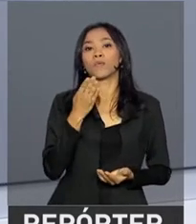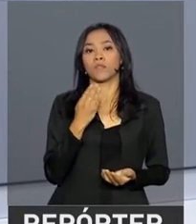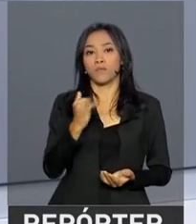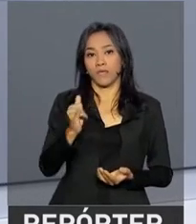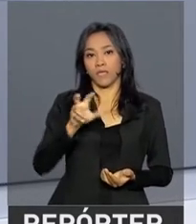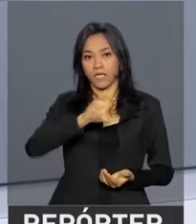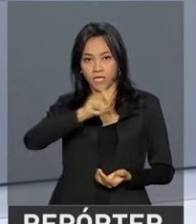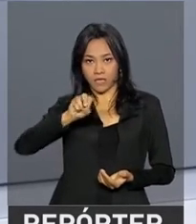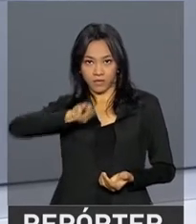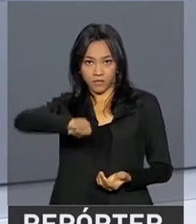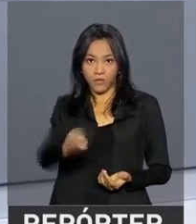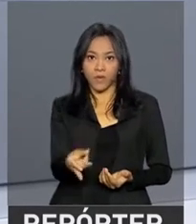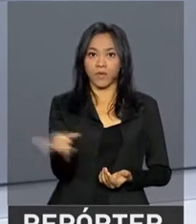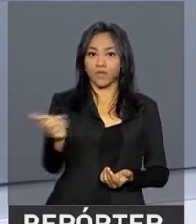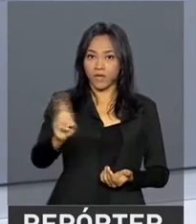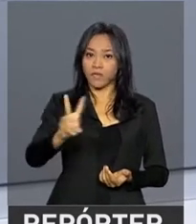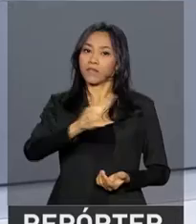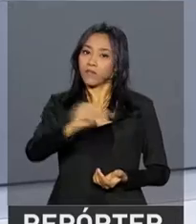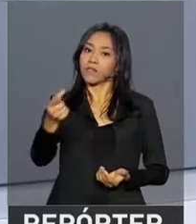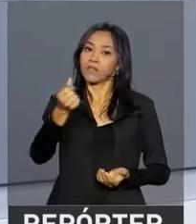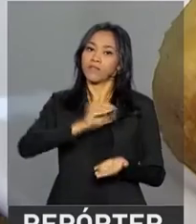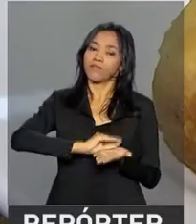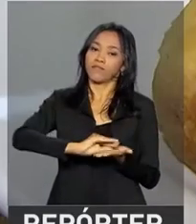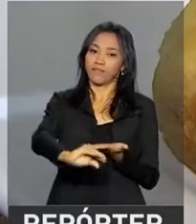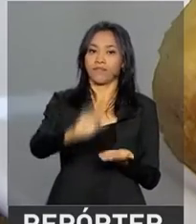ser investidos na agropecuária brasileira.